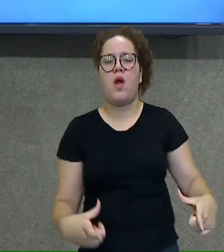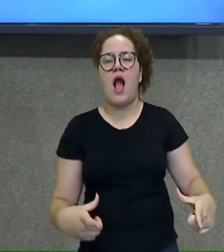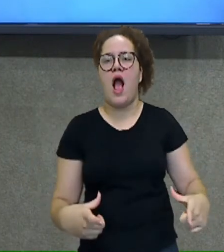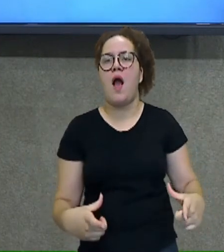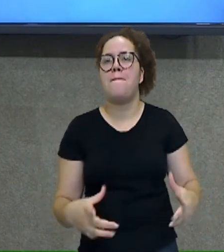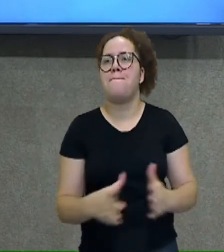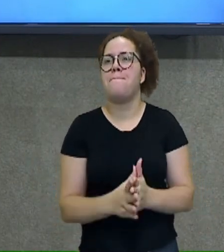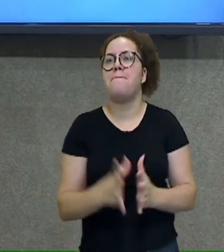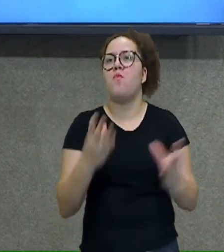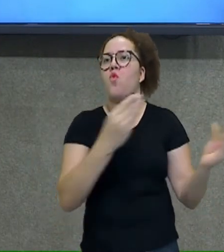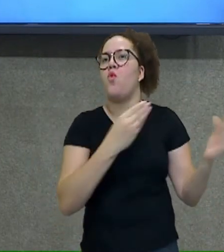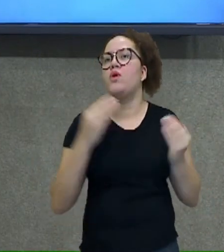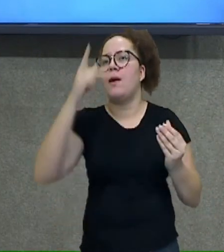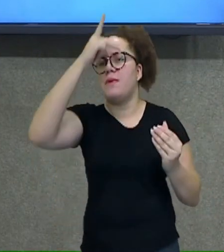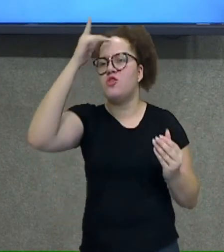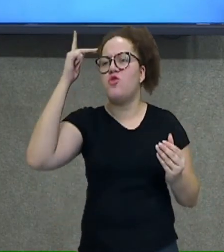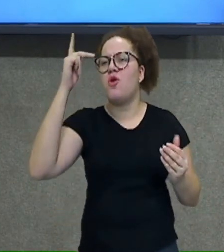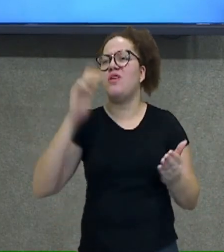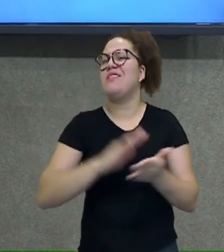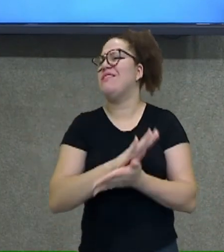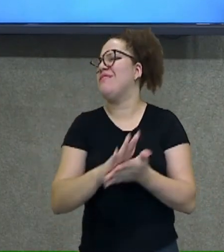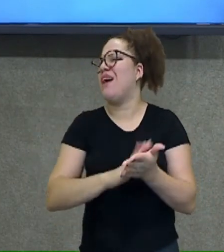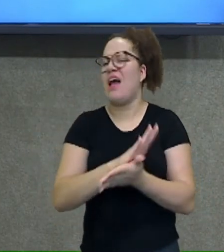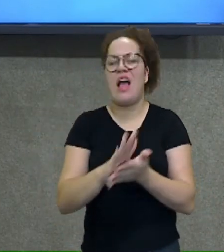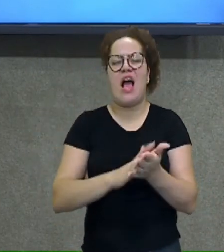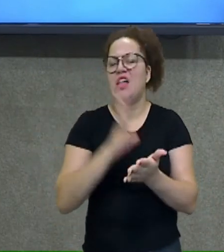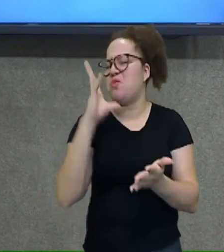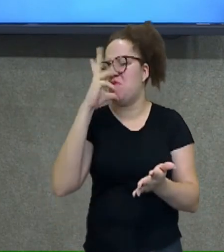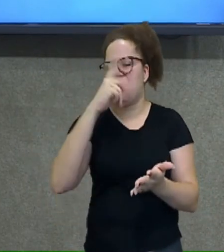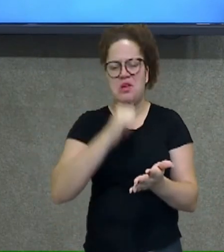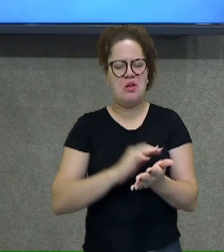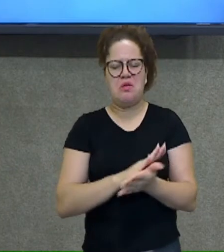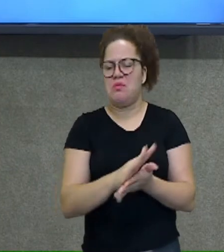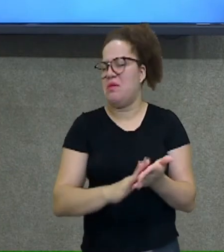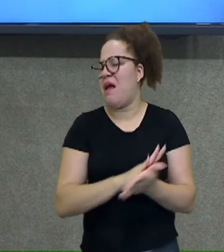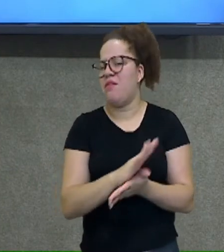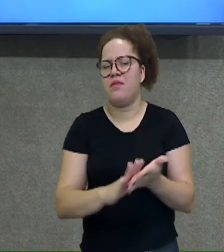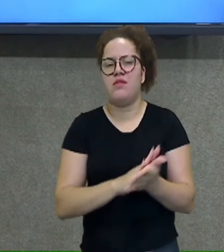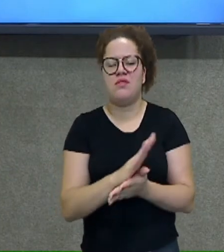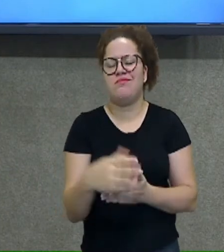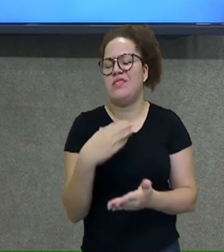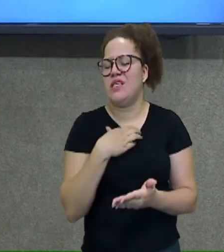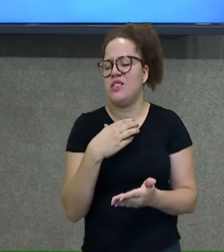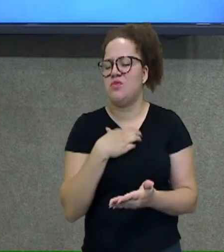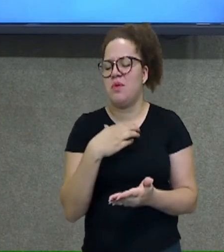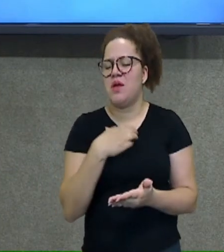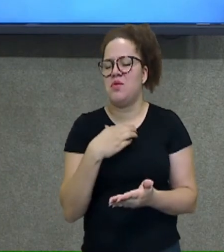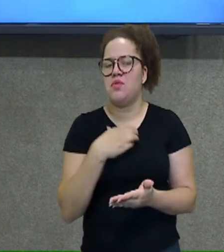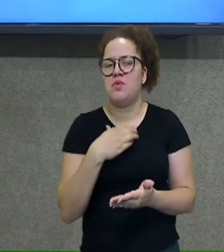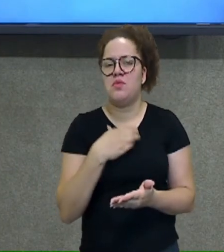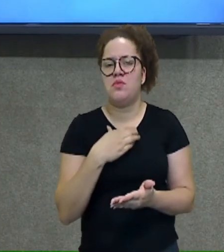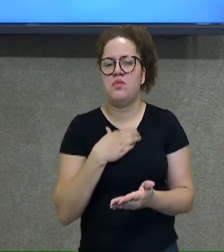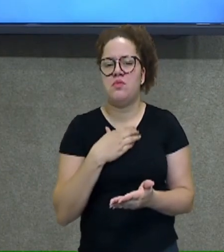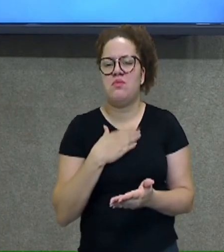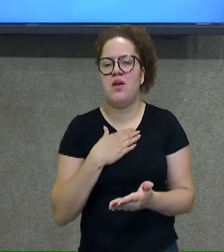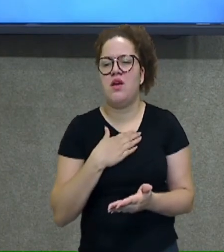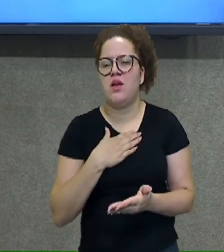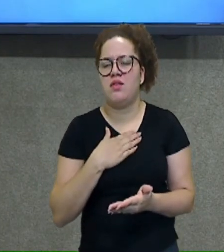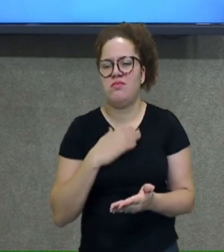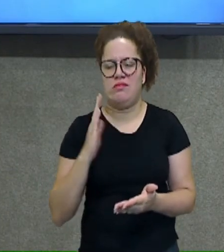das pessoas, nada é bonito, nada é belo. O único sentimento que te traz é um sentimento de